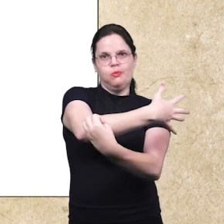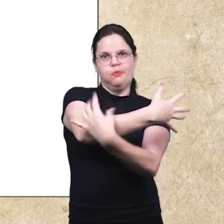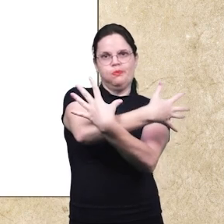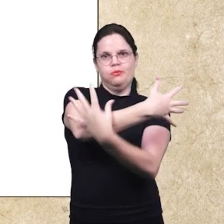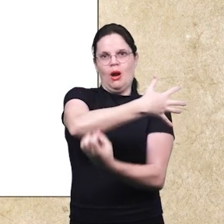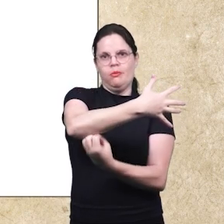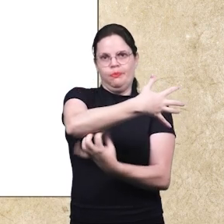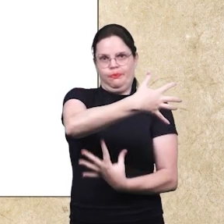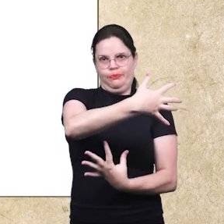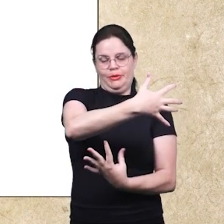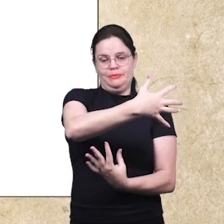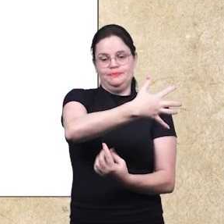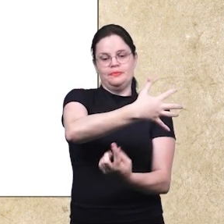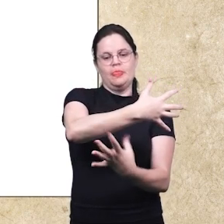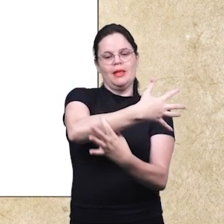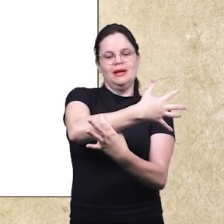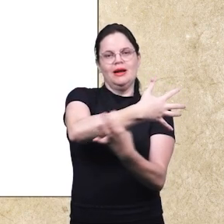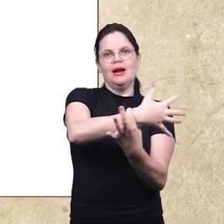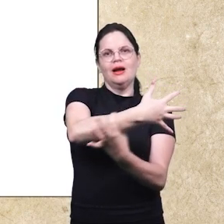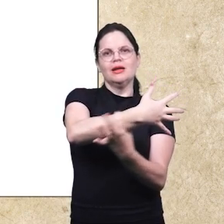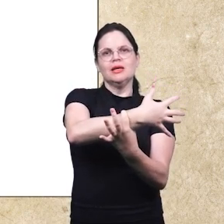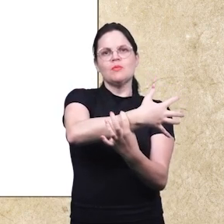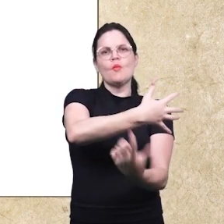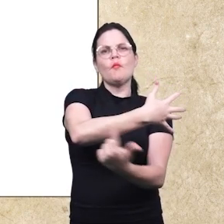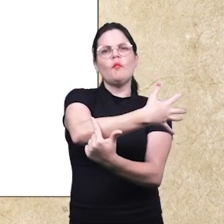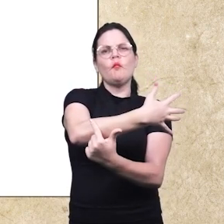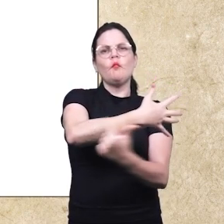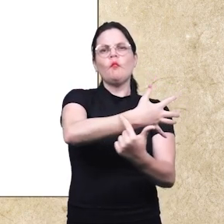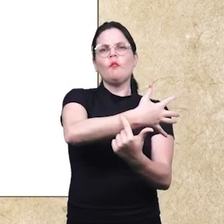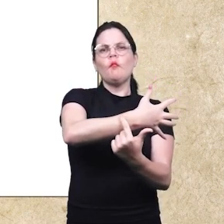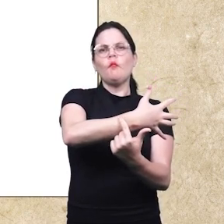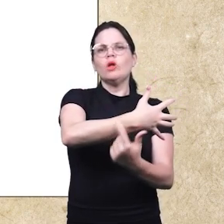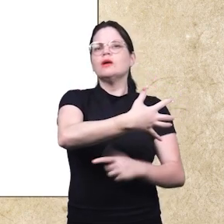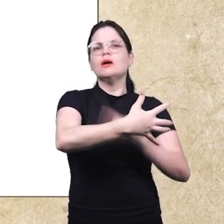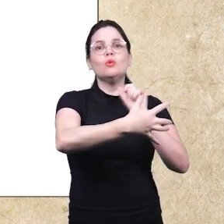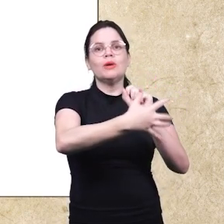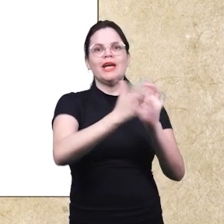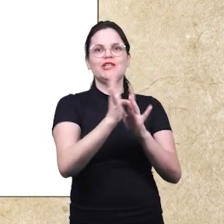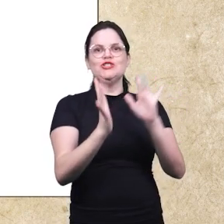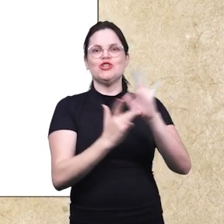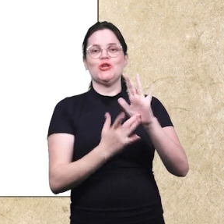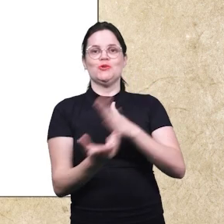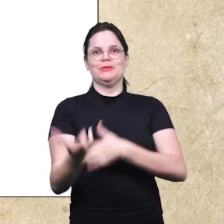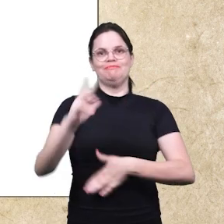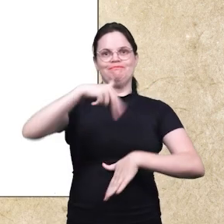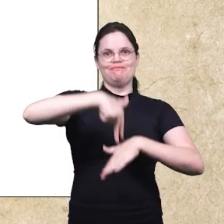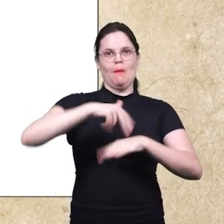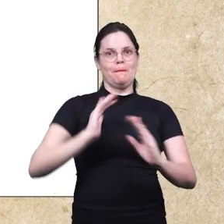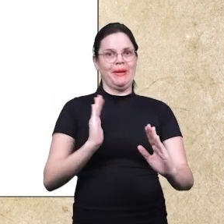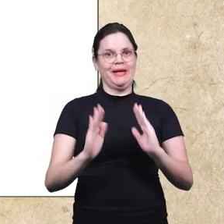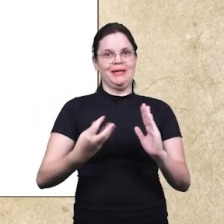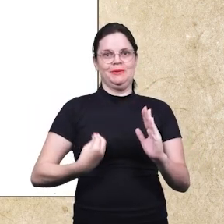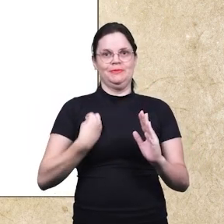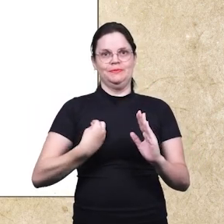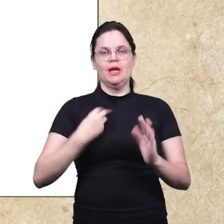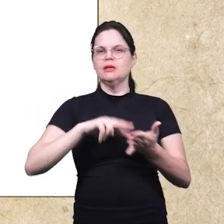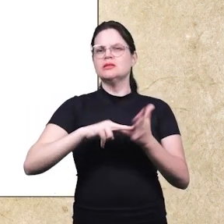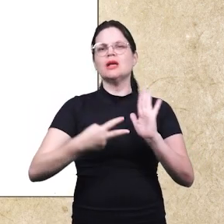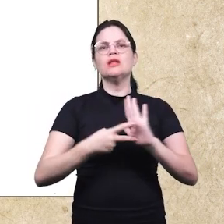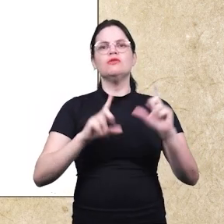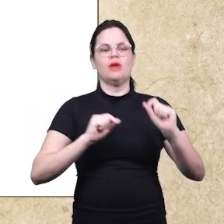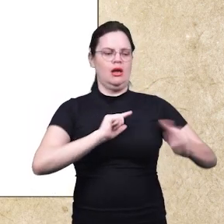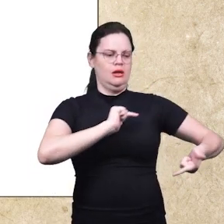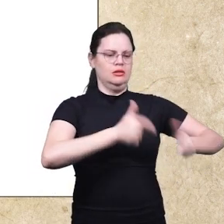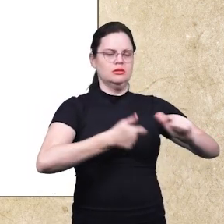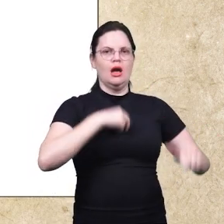a figueira secou, representando que Israel não aceitou ao Senhor Jesus, Israel rejeitou